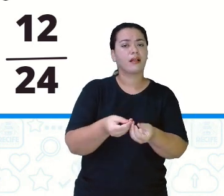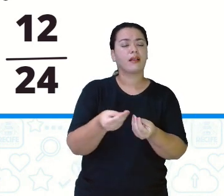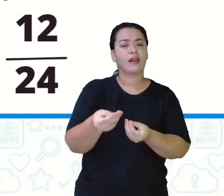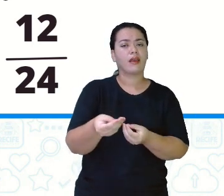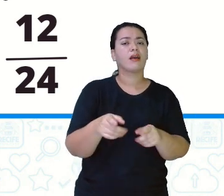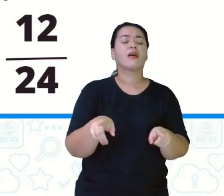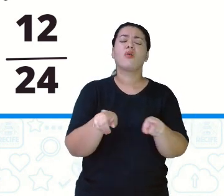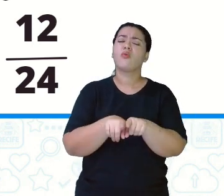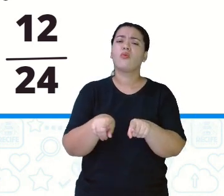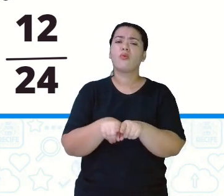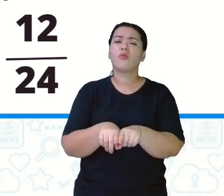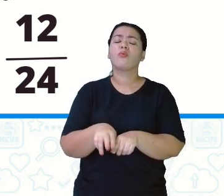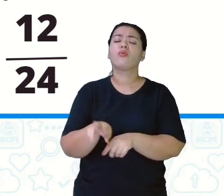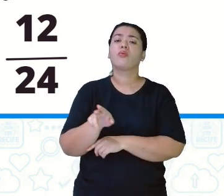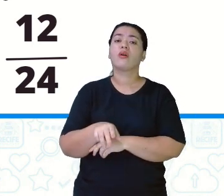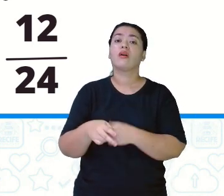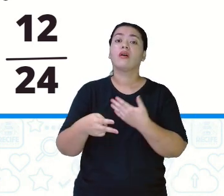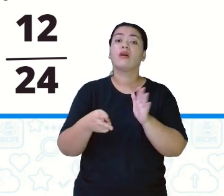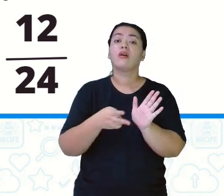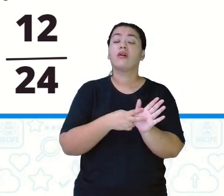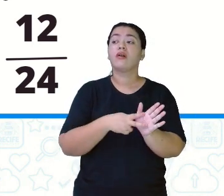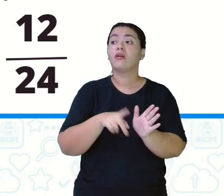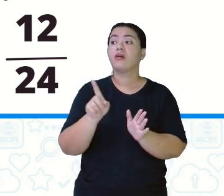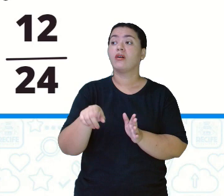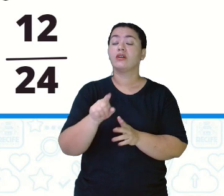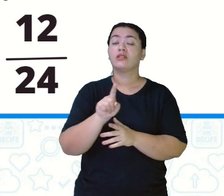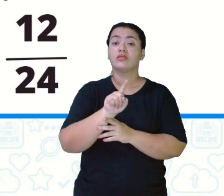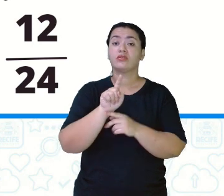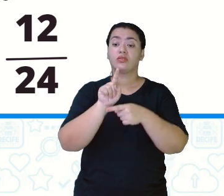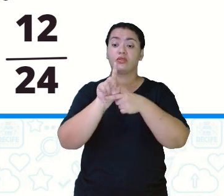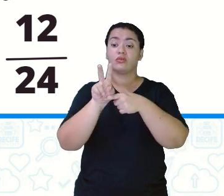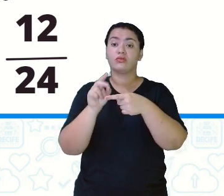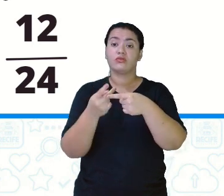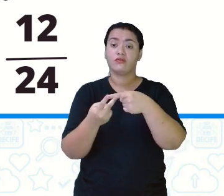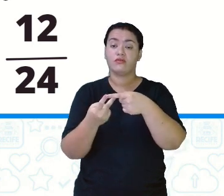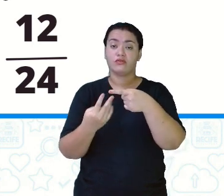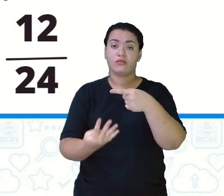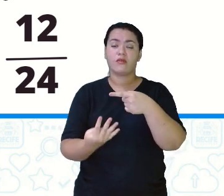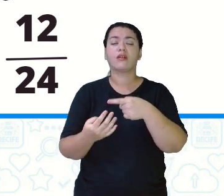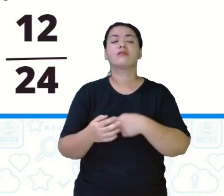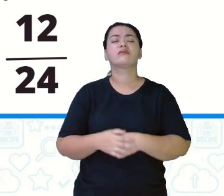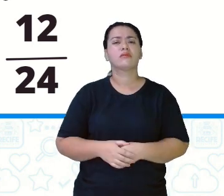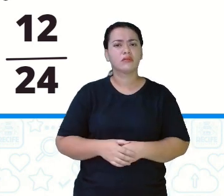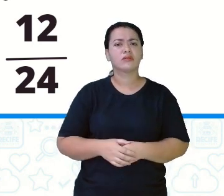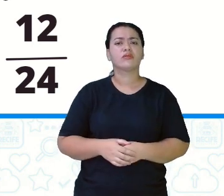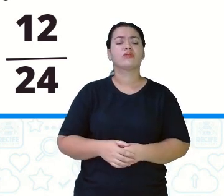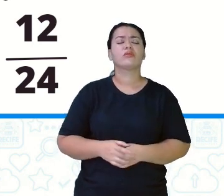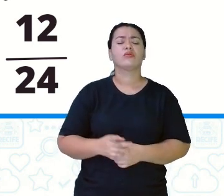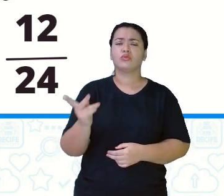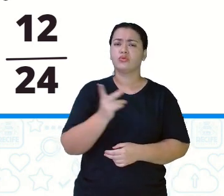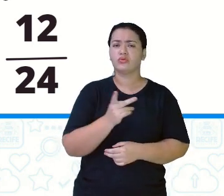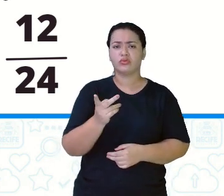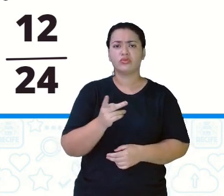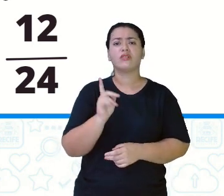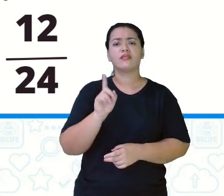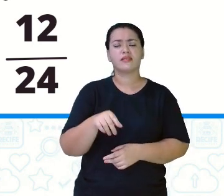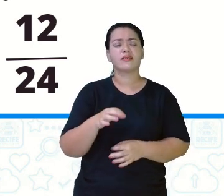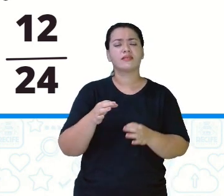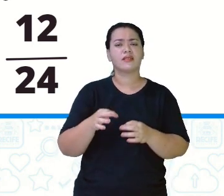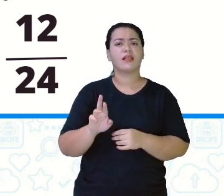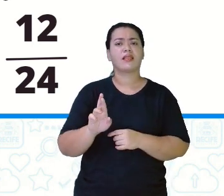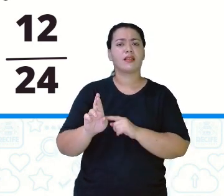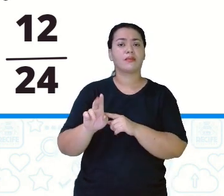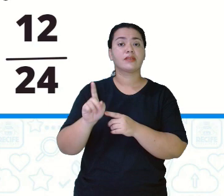é equivalente a 12, 24 avos desta barra. Todos os dois aí representam a metade da